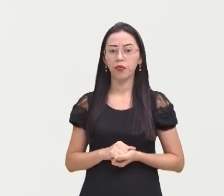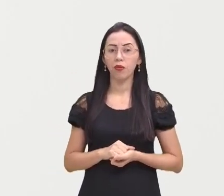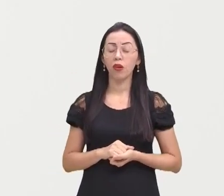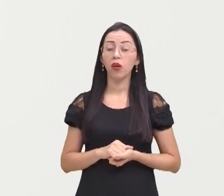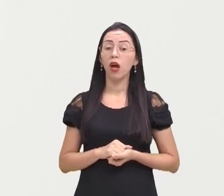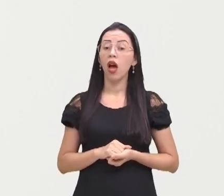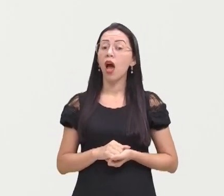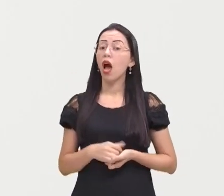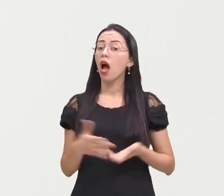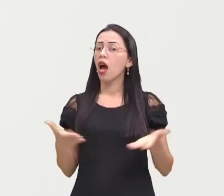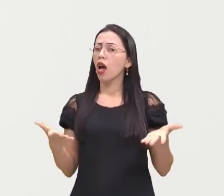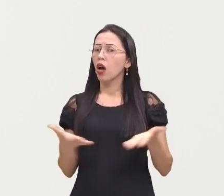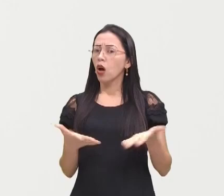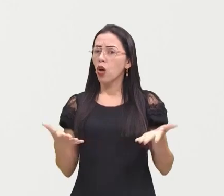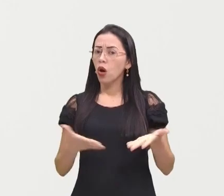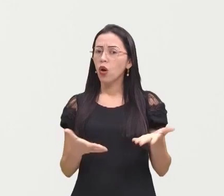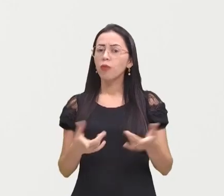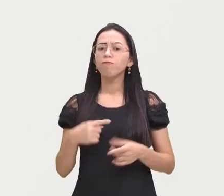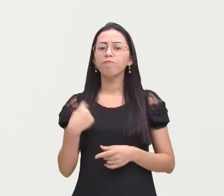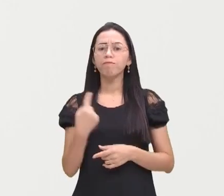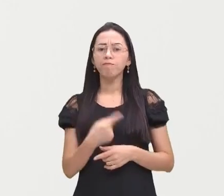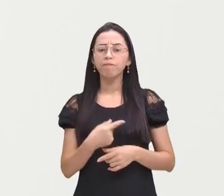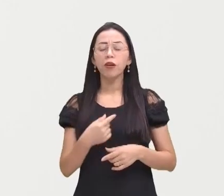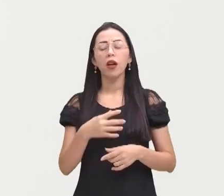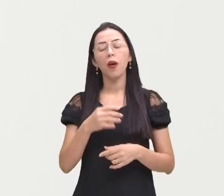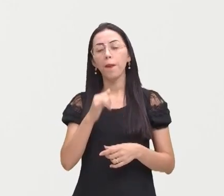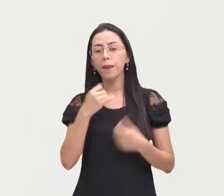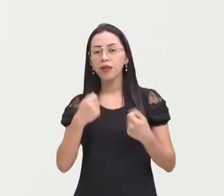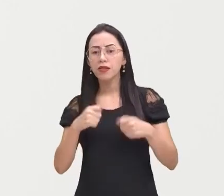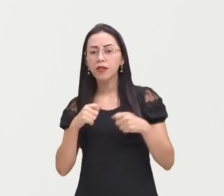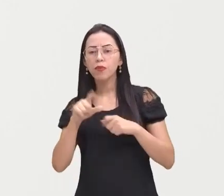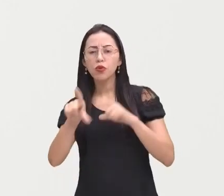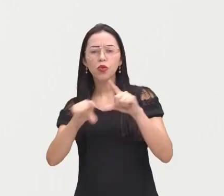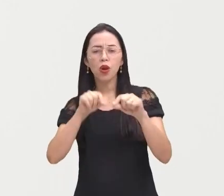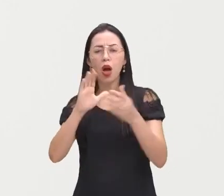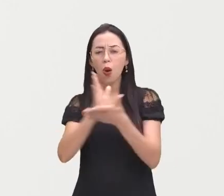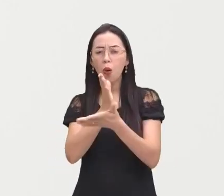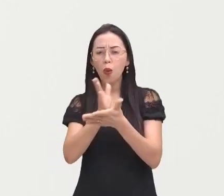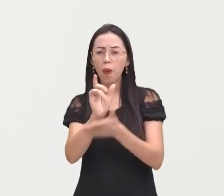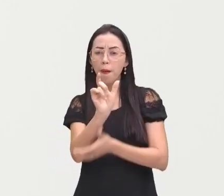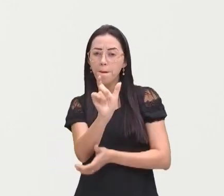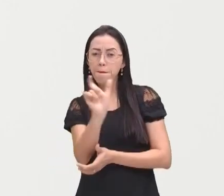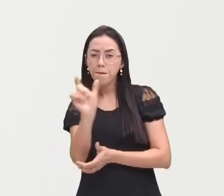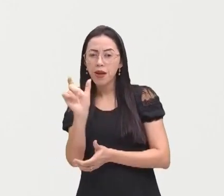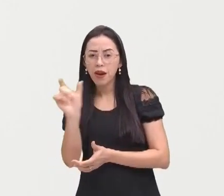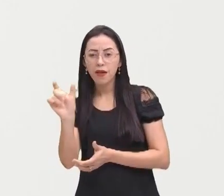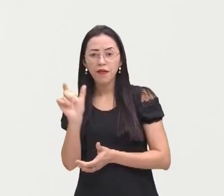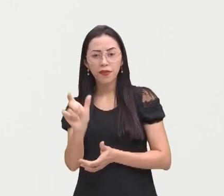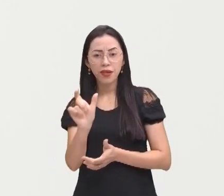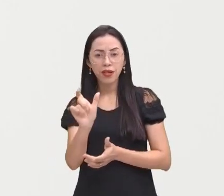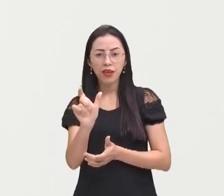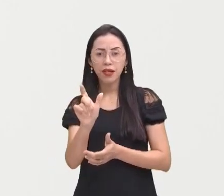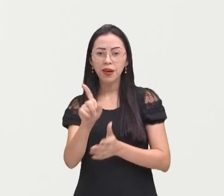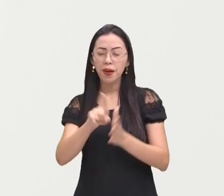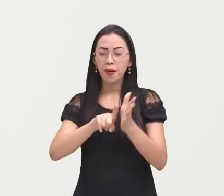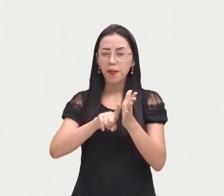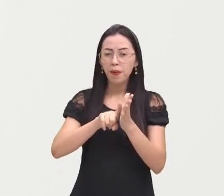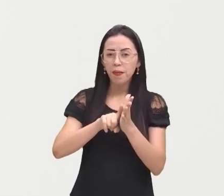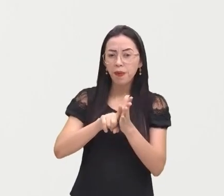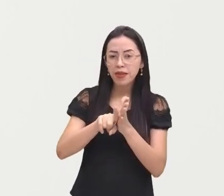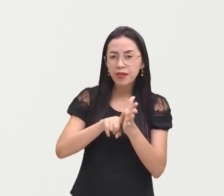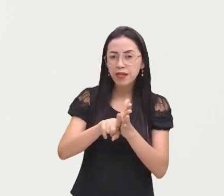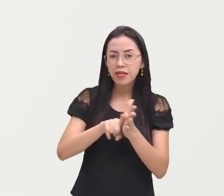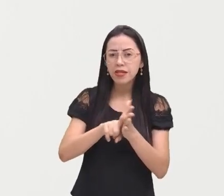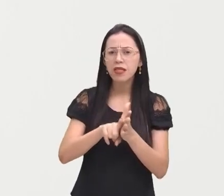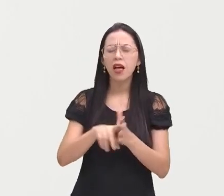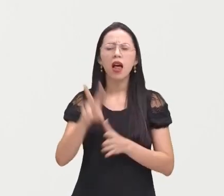palavrinhas que nós devemos procurar no dicionário agora para vocês. Um relato é uma narração.